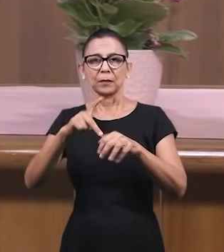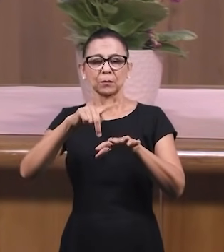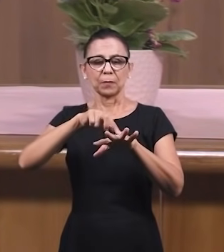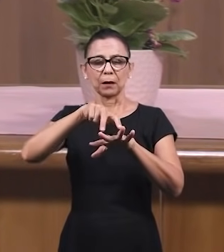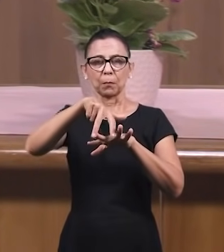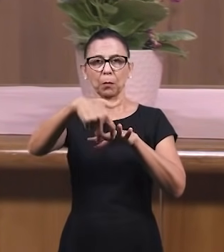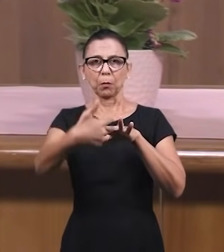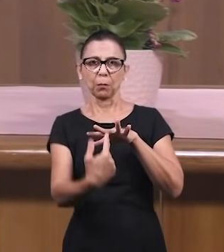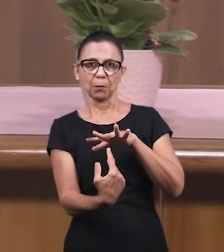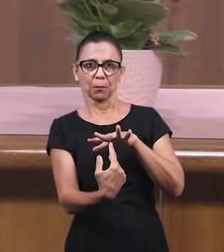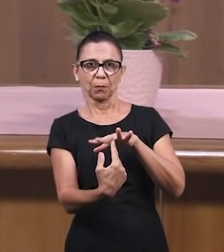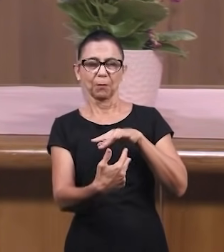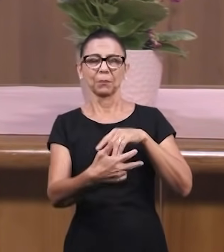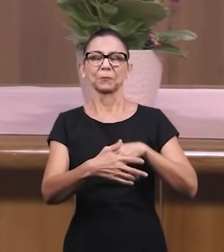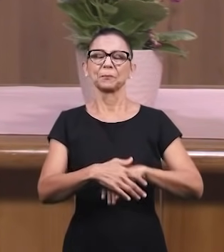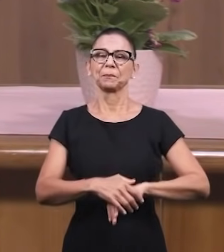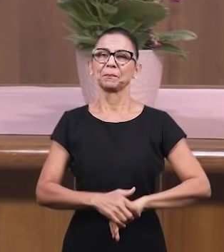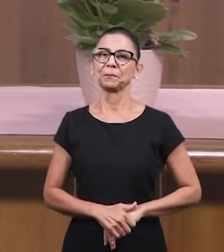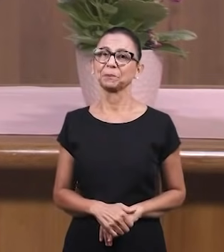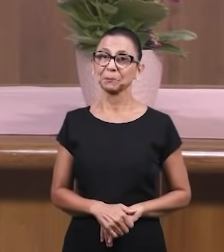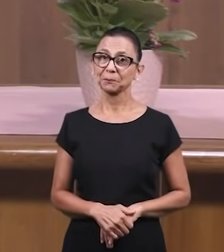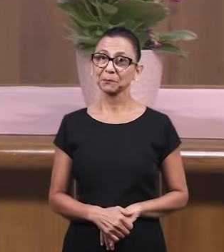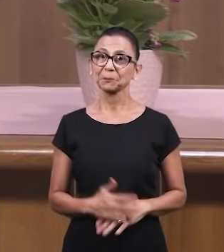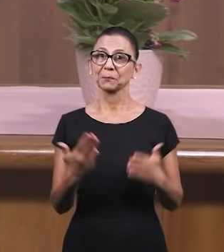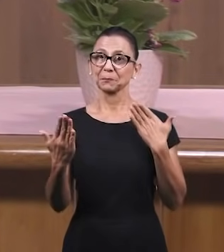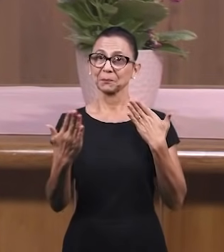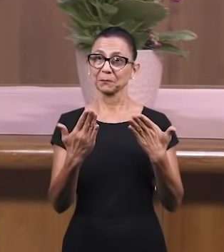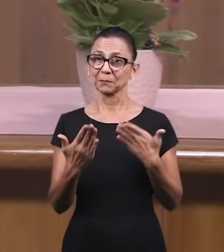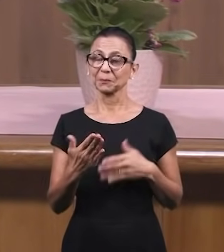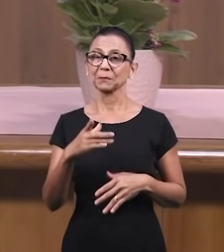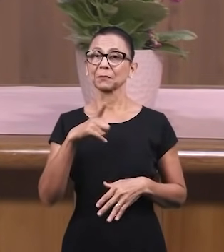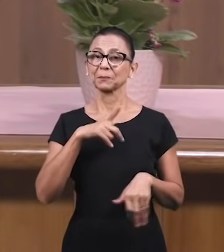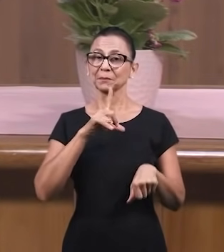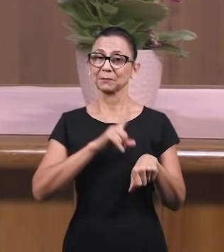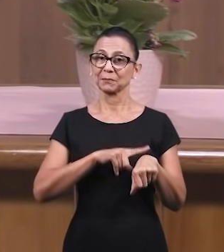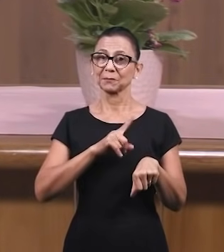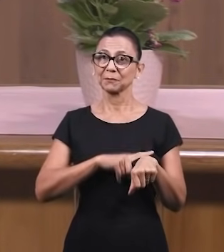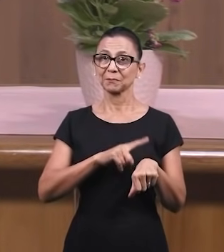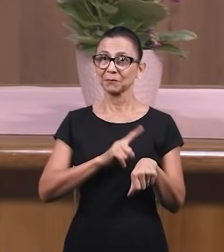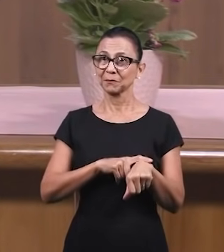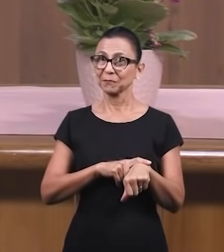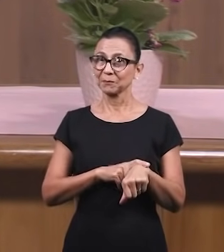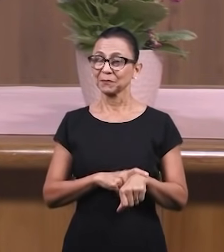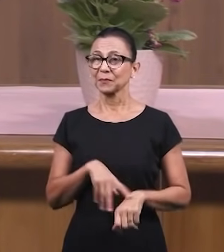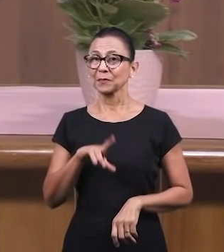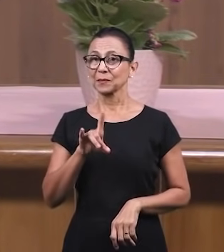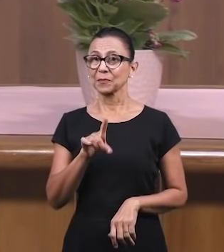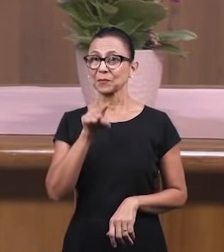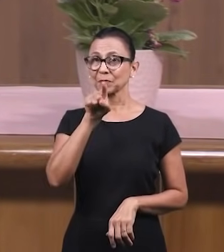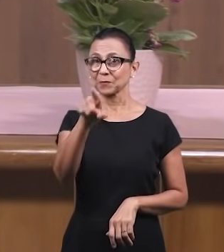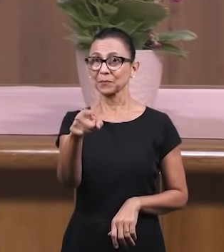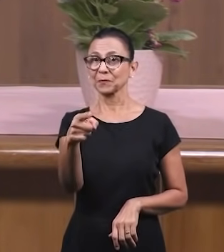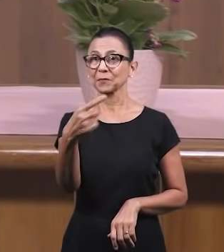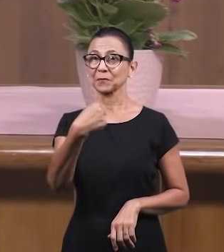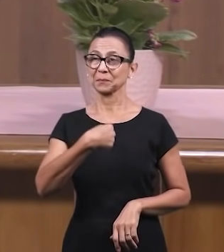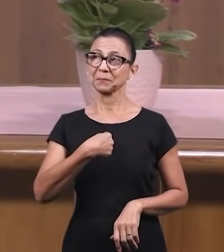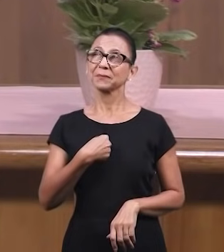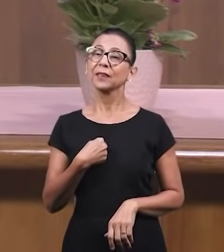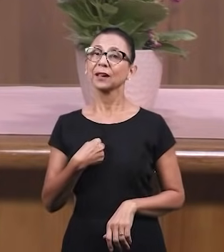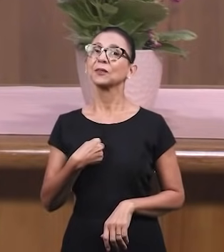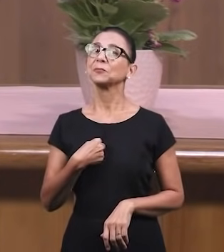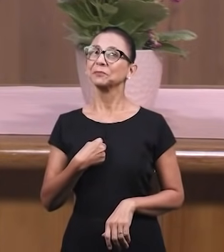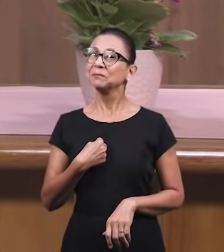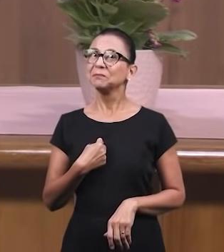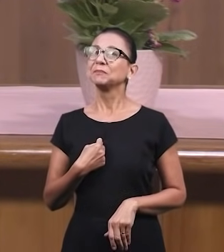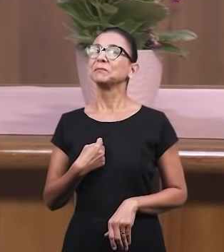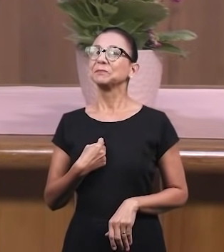somos nós e o Senhor, você e o Senhor, eu e o Senhor. É somente uma voz que nos chama,